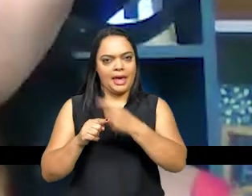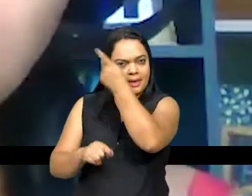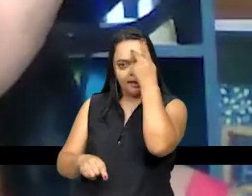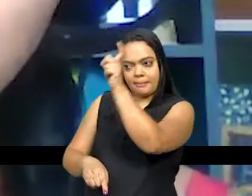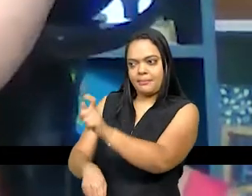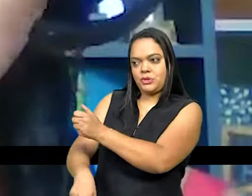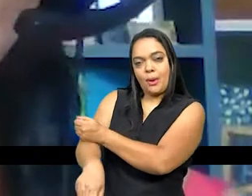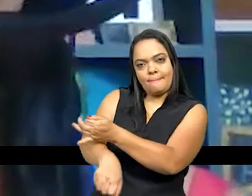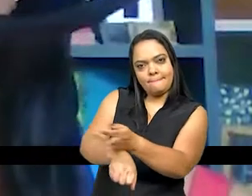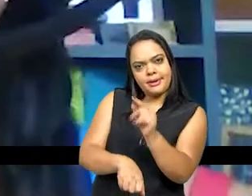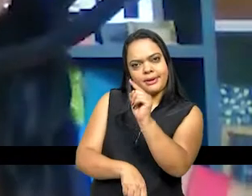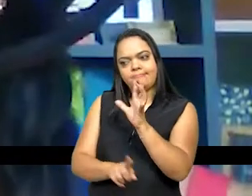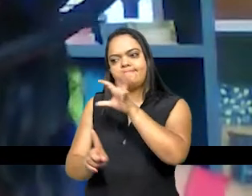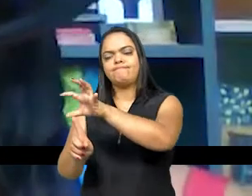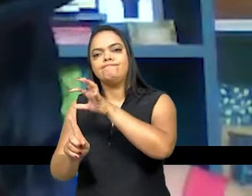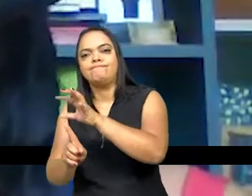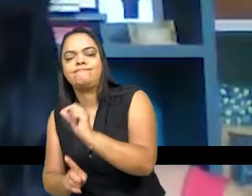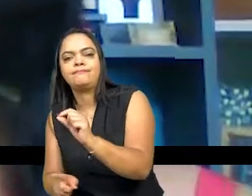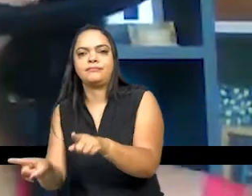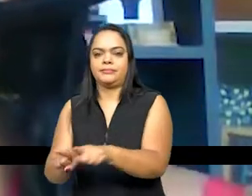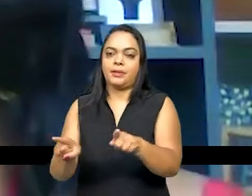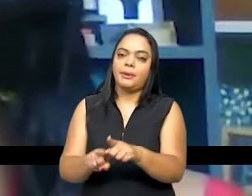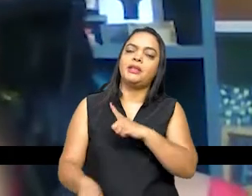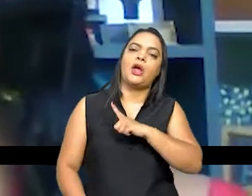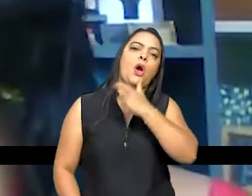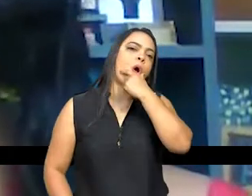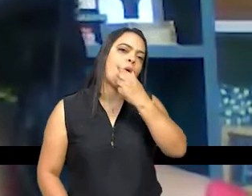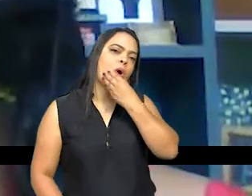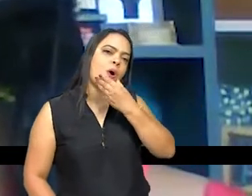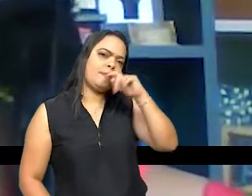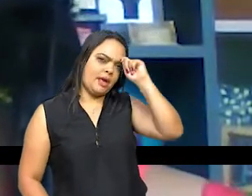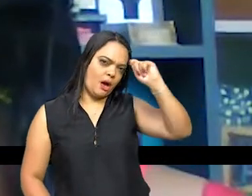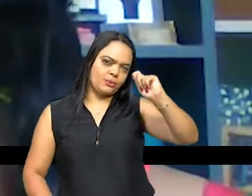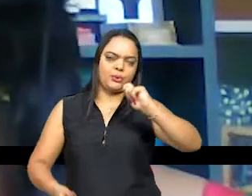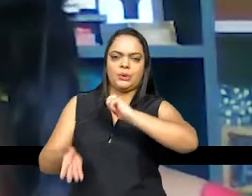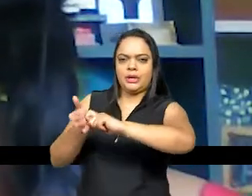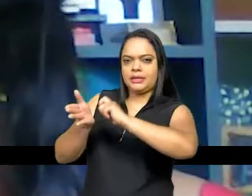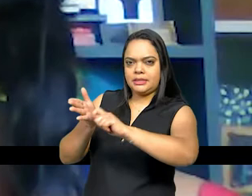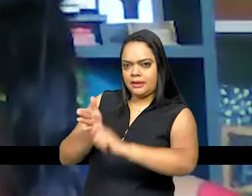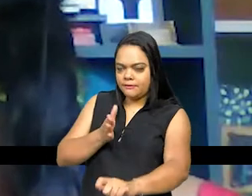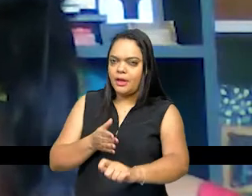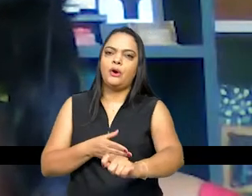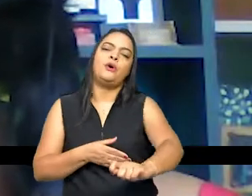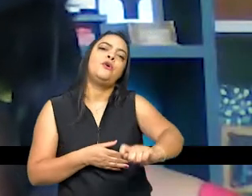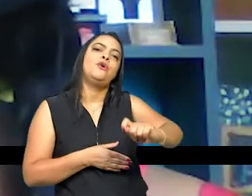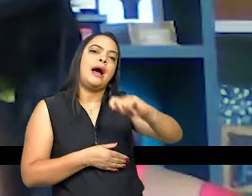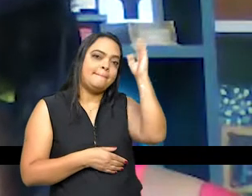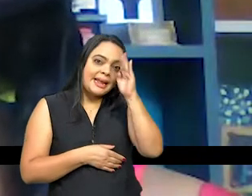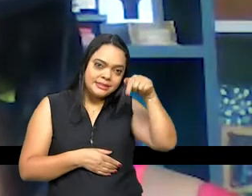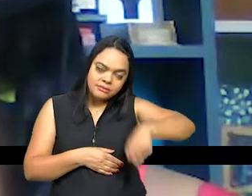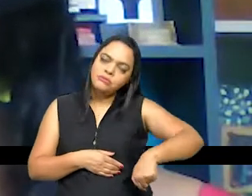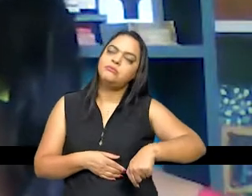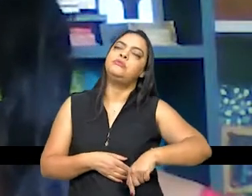negro, né, dessa discussão. E a gente tem um autor também brasileiro, naquele livro famoso que o Lourenço